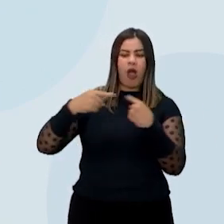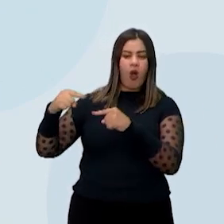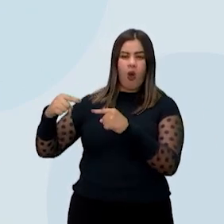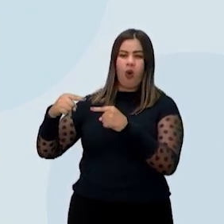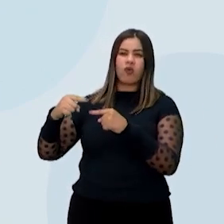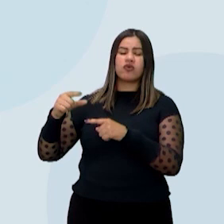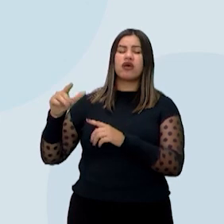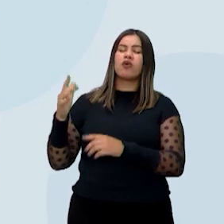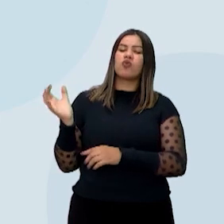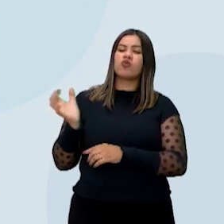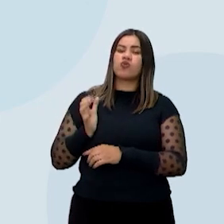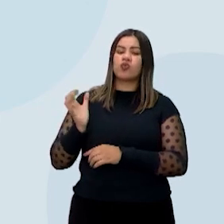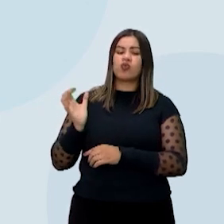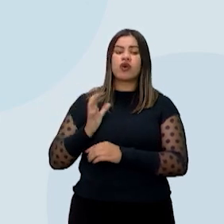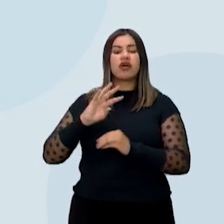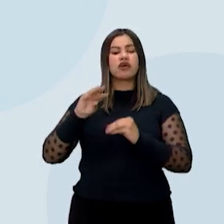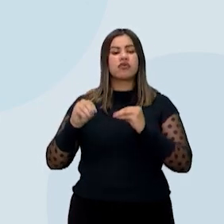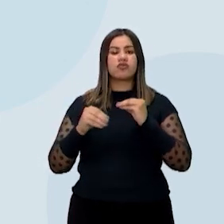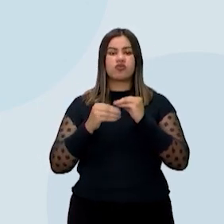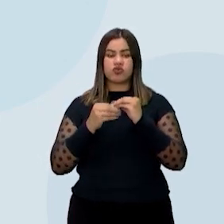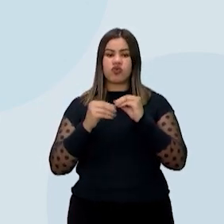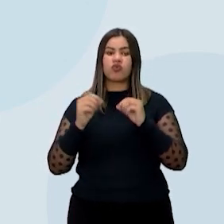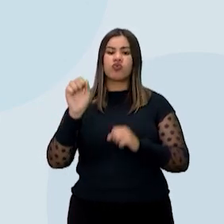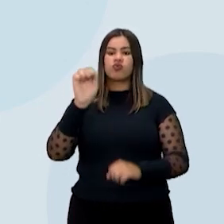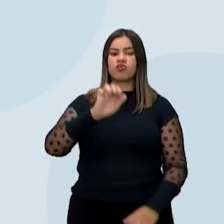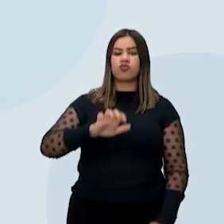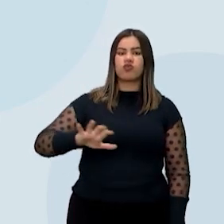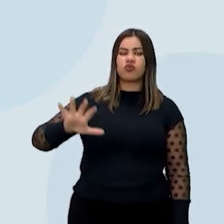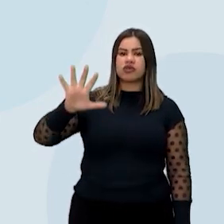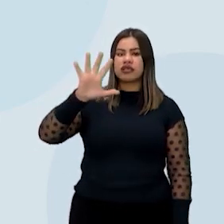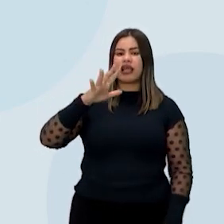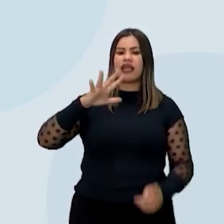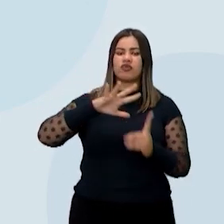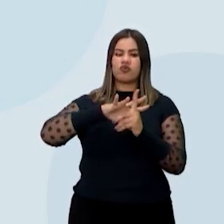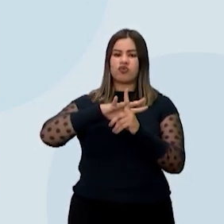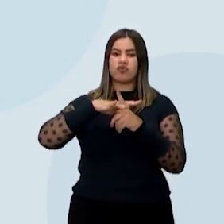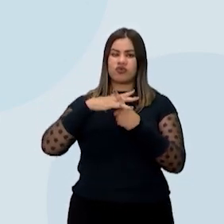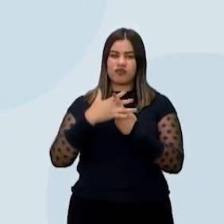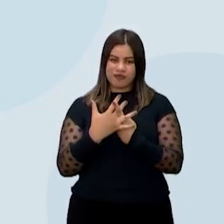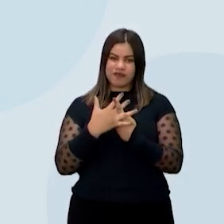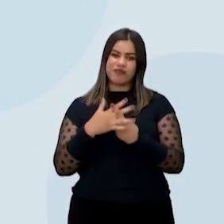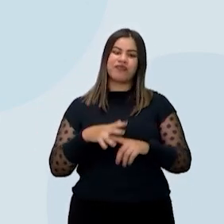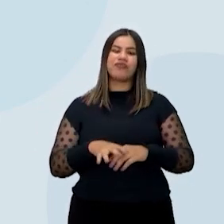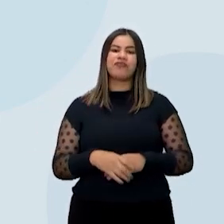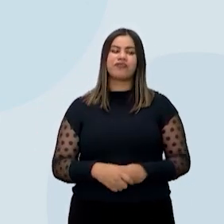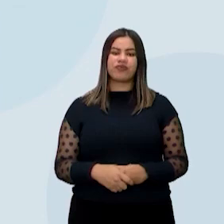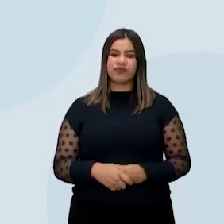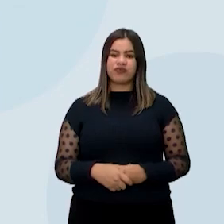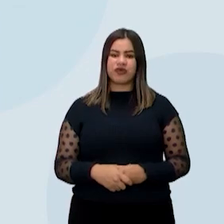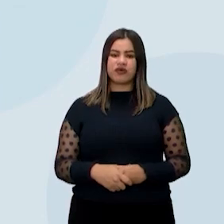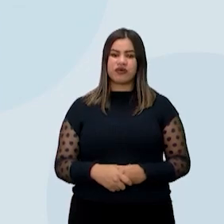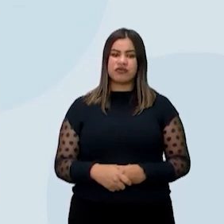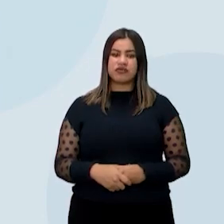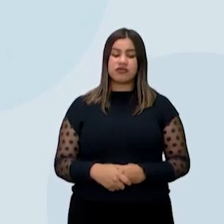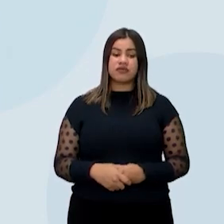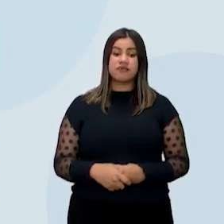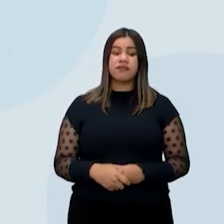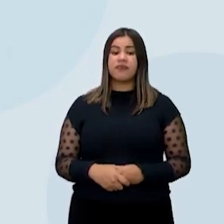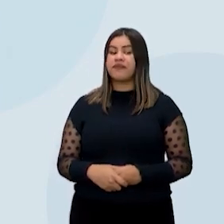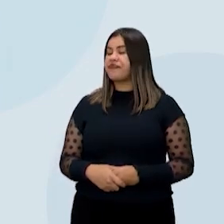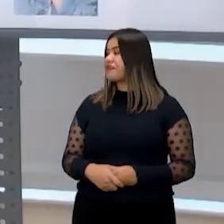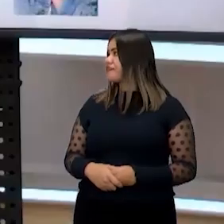derrubar o burguês e implantar o Estado socialista. Mafezinha, você está vendo aqui que eu